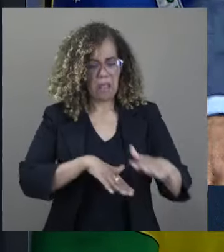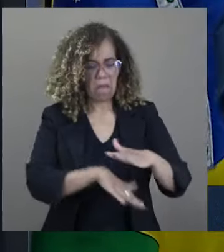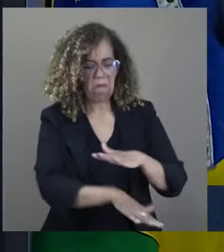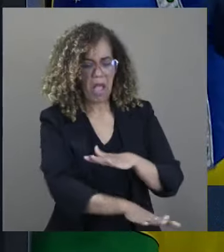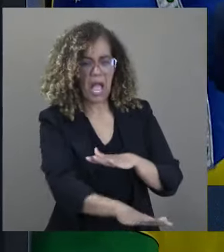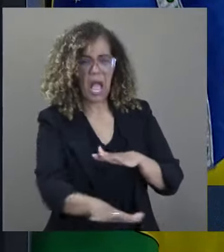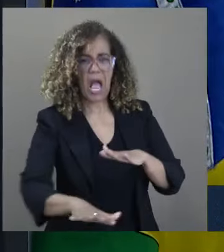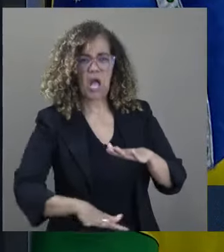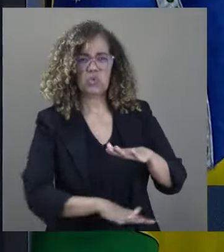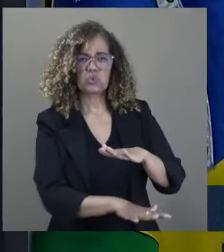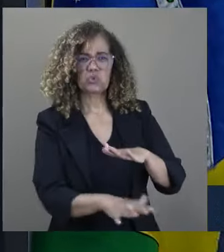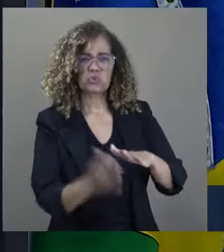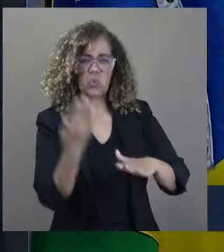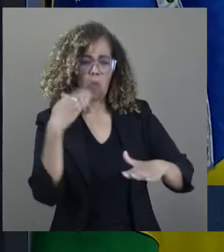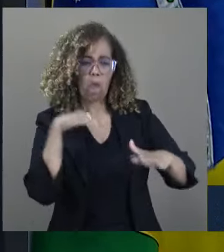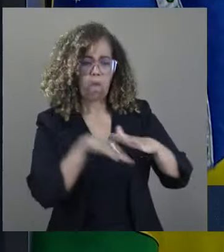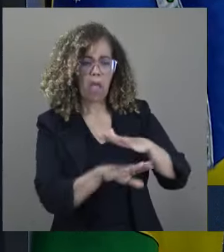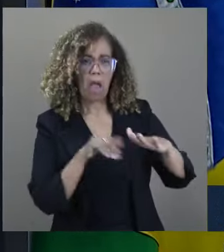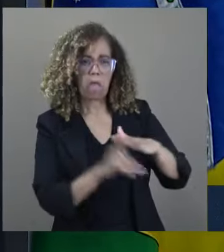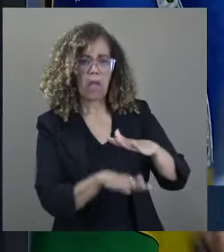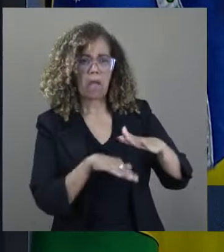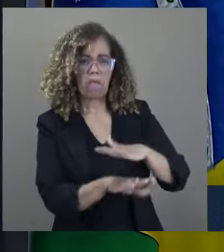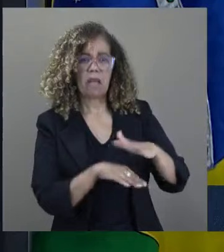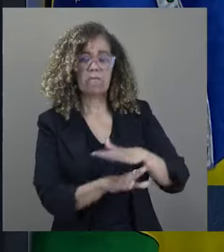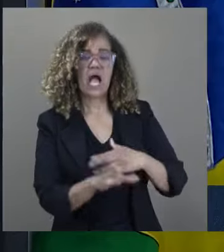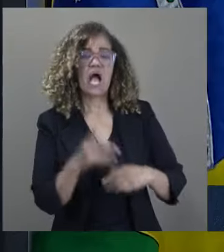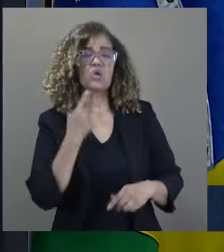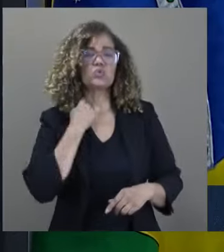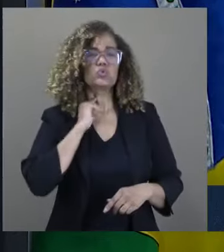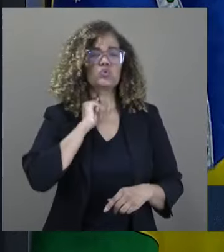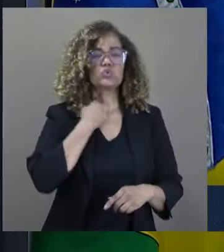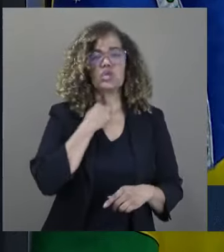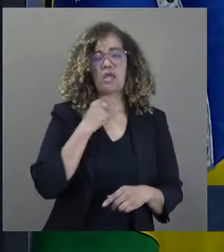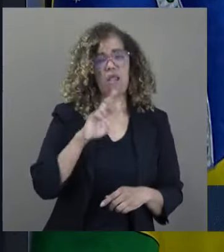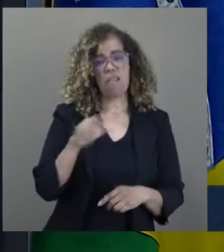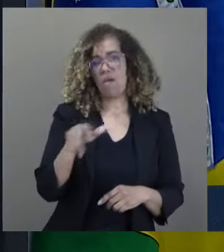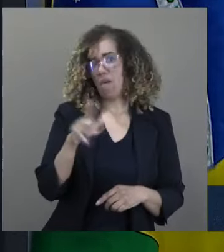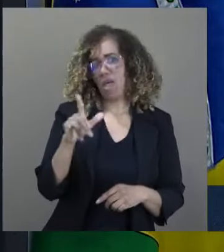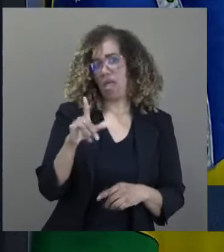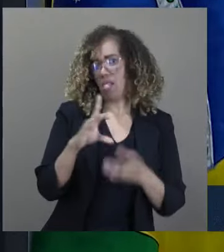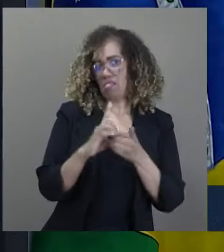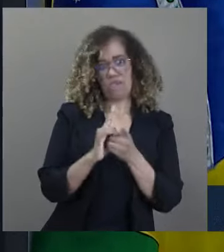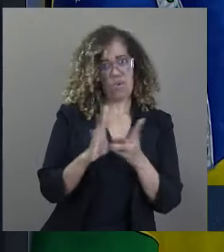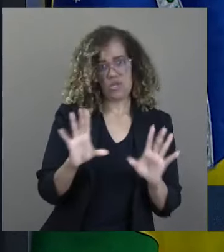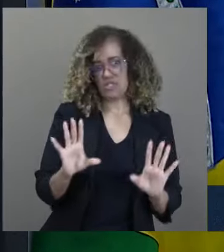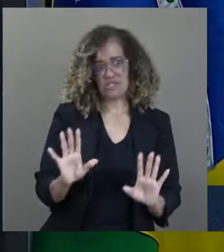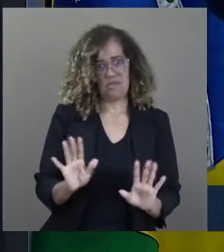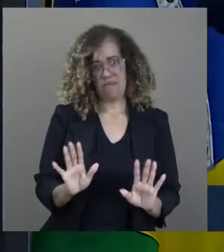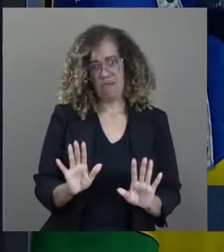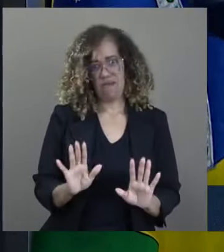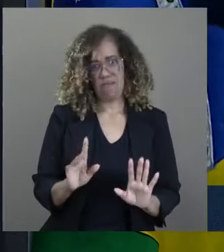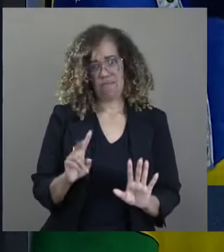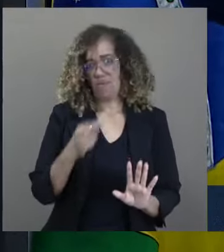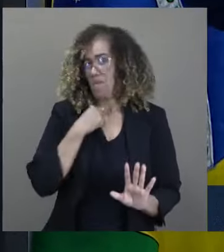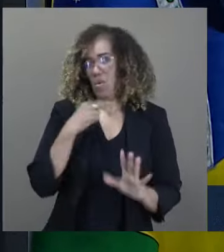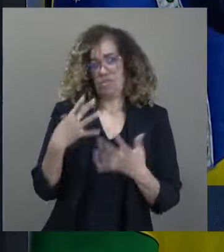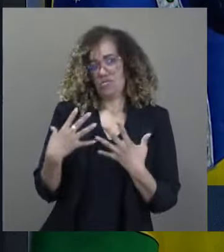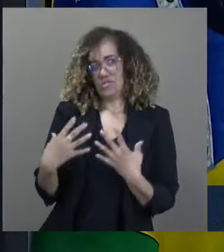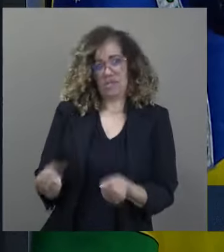a sujeira. Não é democracia. Não vou aceitar